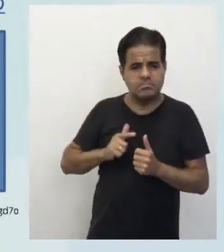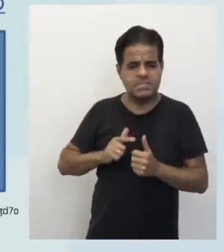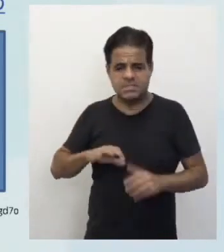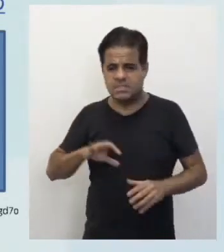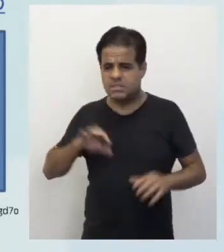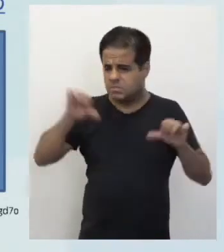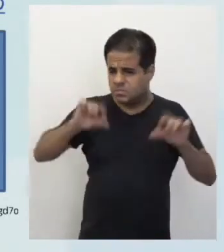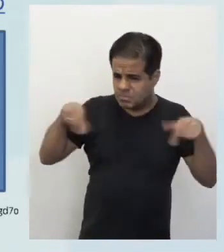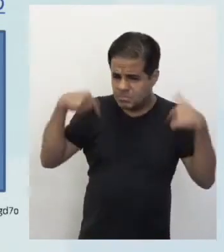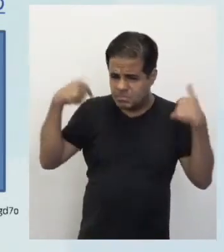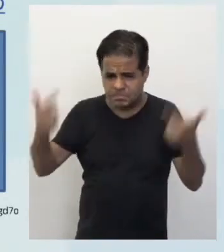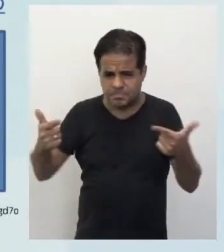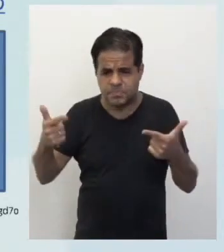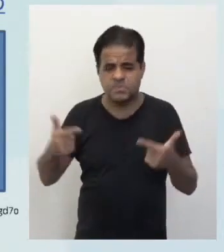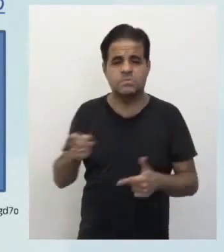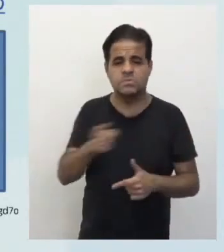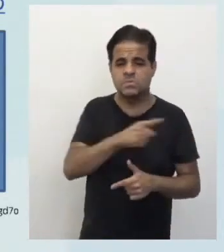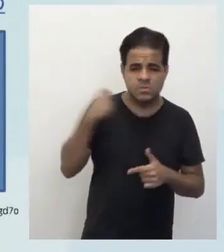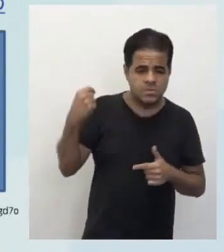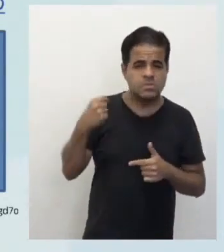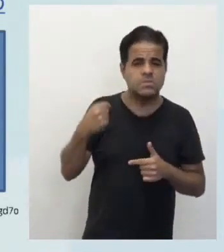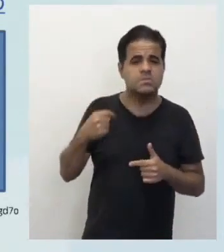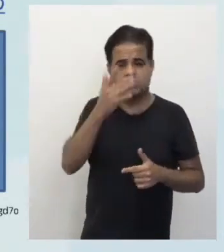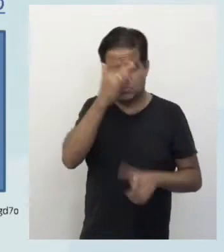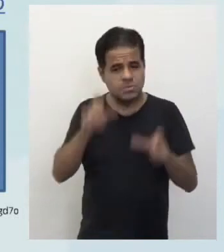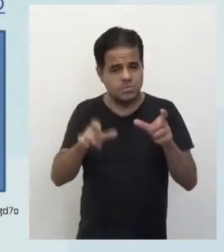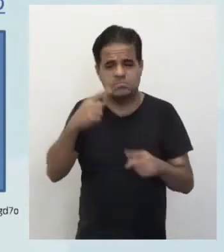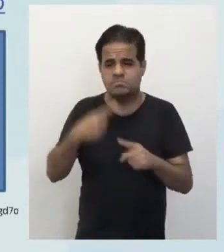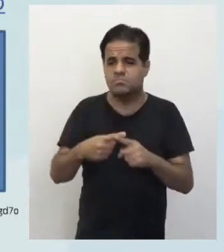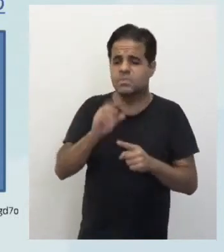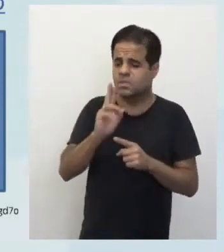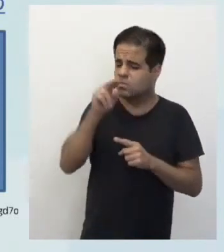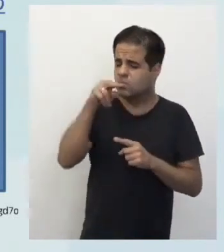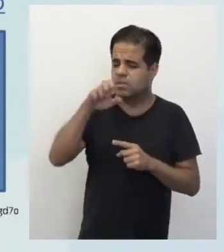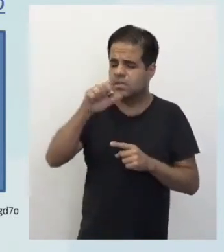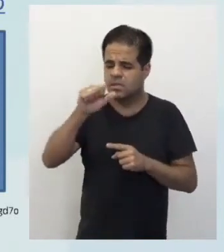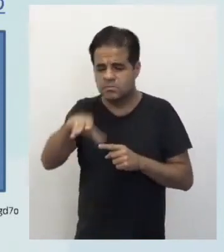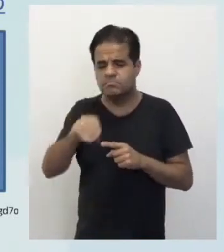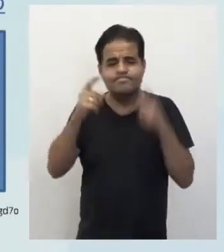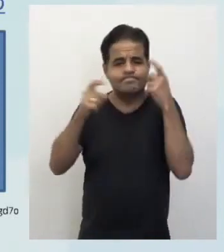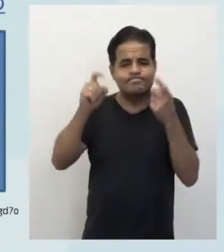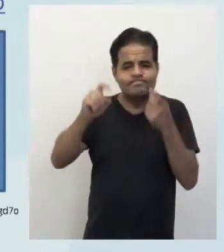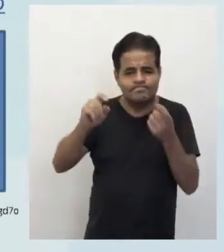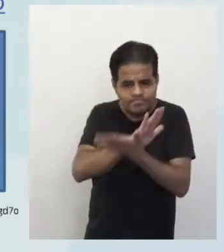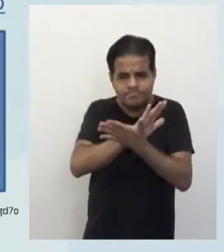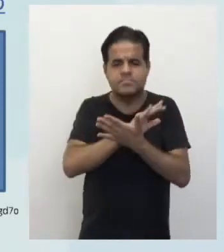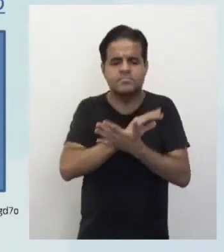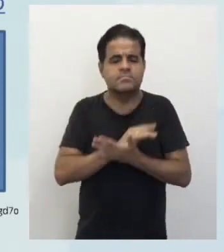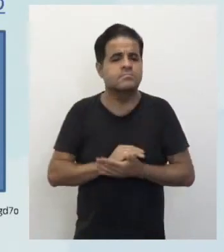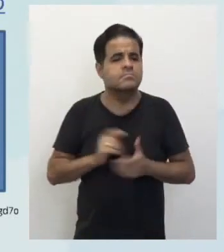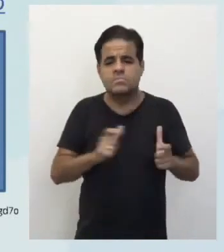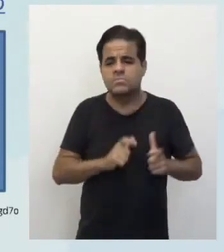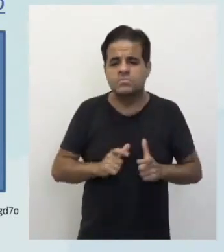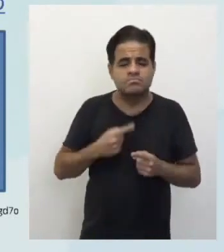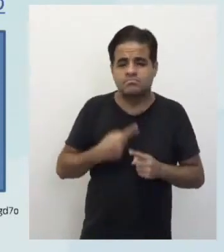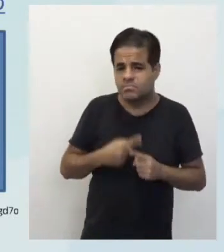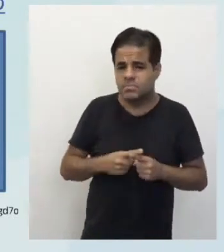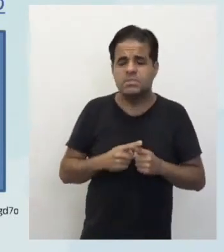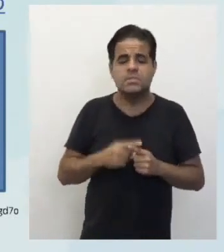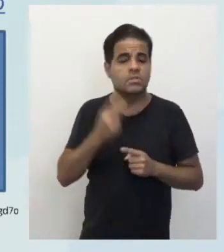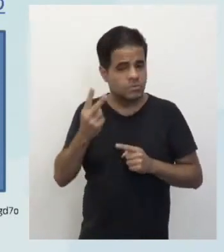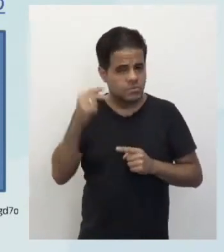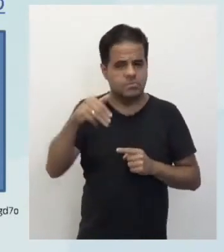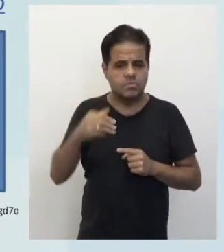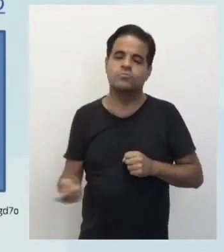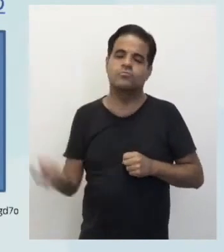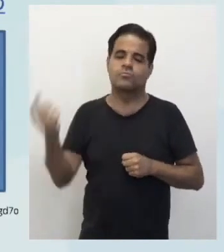mais contundentes, como a morte de civis? Por que a Unesco está preocupada com a destruição desses patrimônios? Gente, em 2 minutos